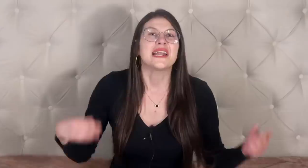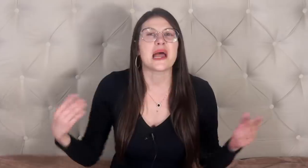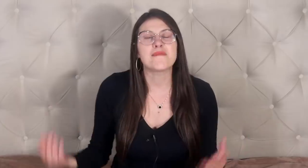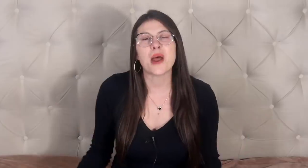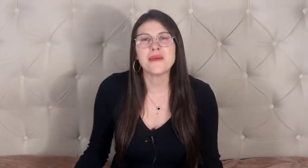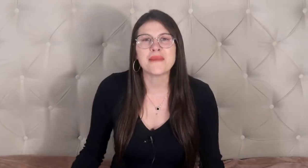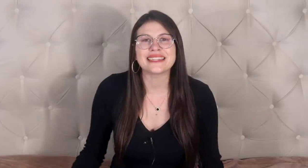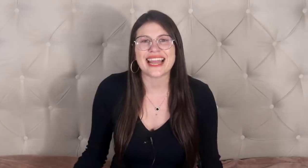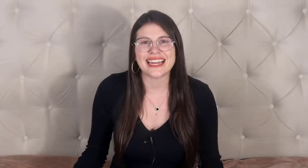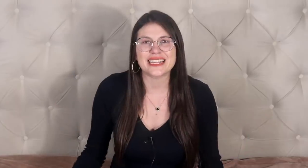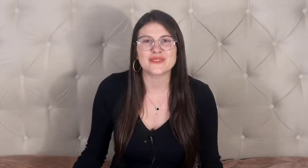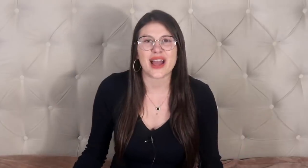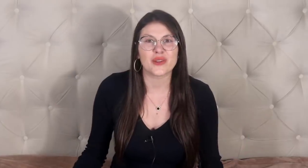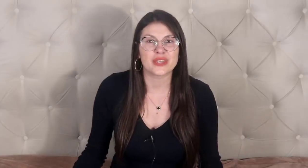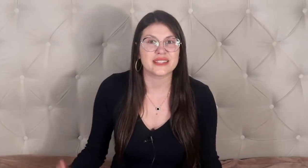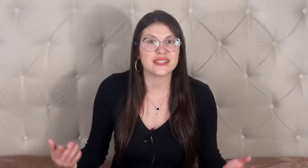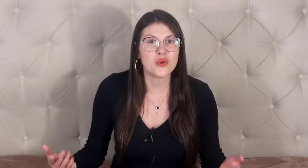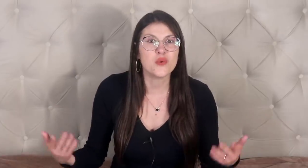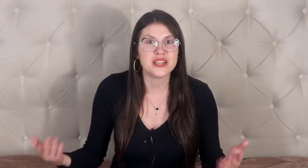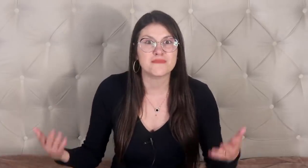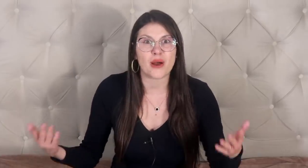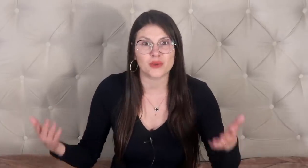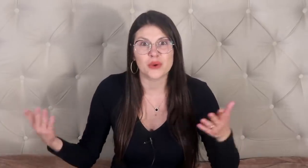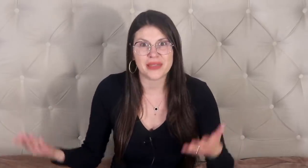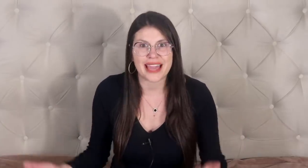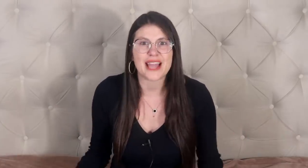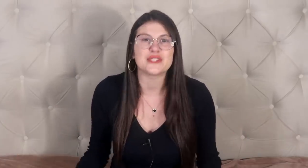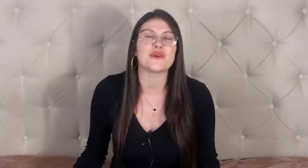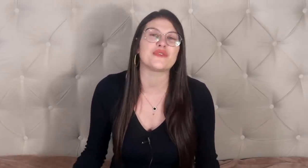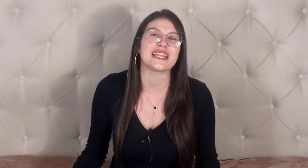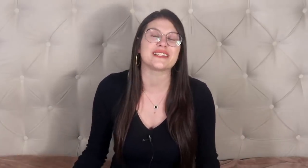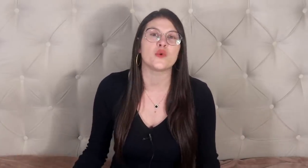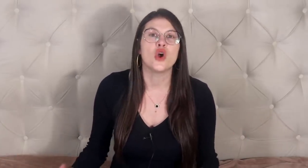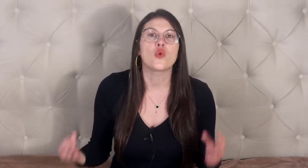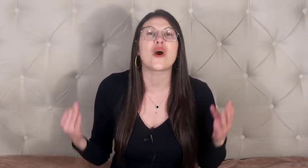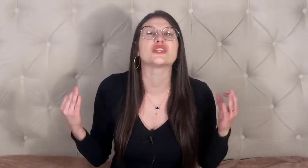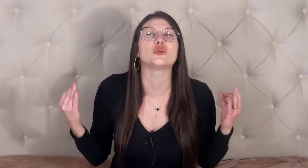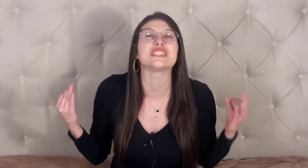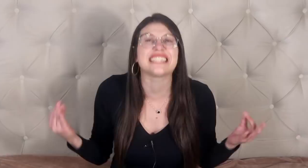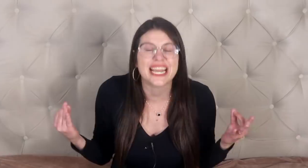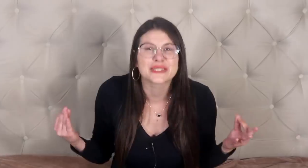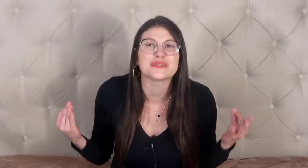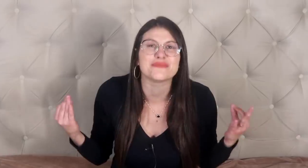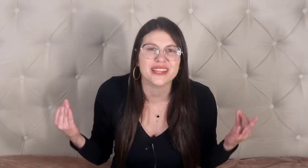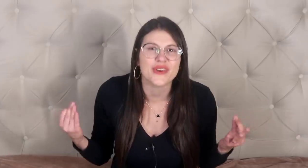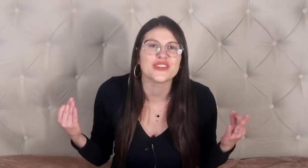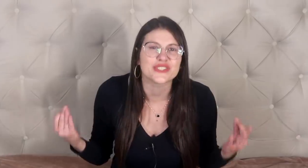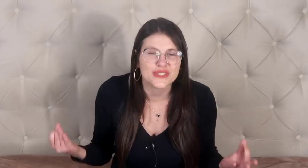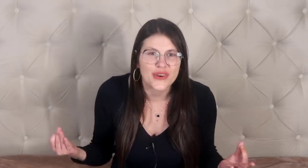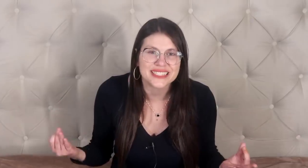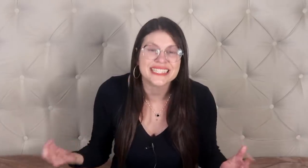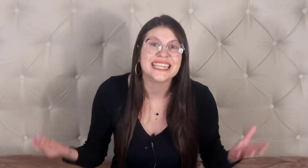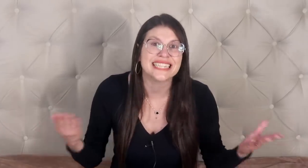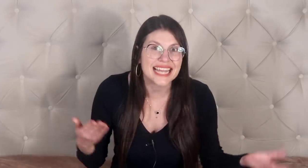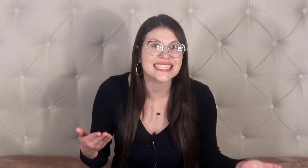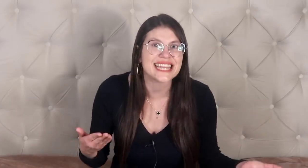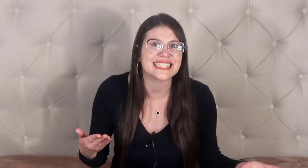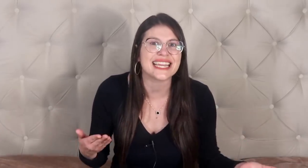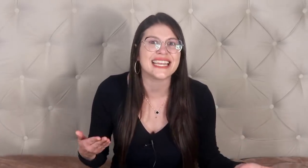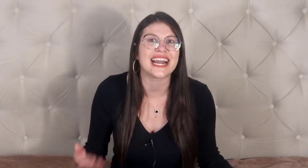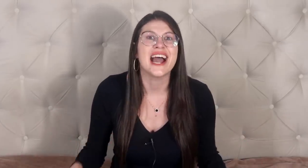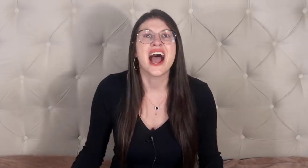Saúde. Na própria matéria, eles falam que seu Luiz Paulo Dominguete ofereceu 400 milhões de doses